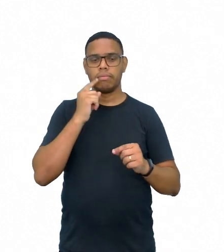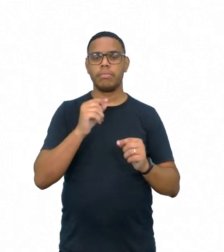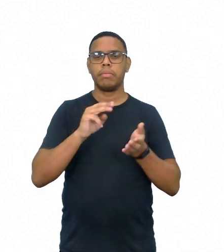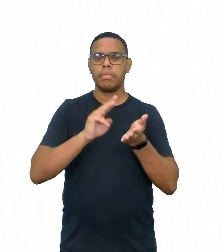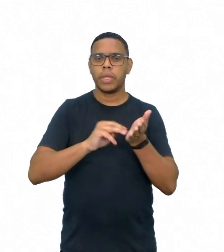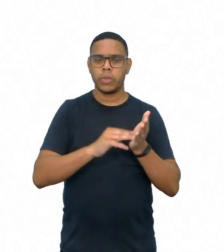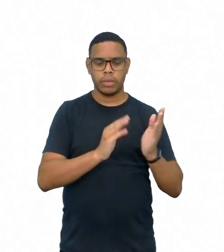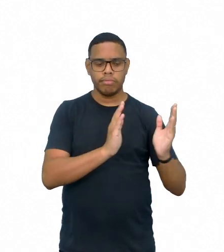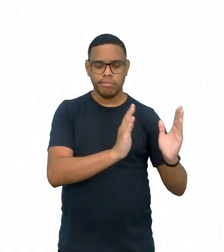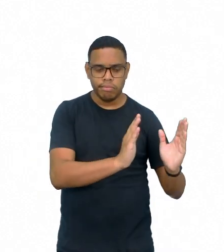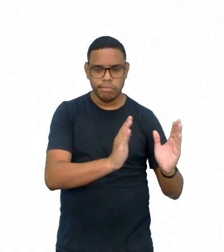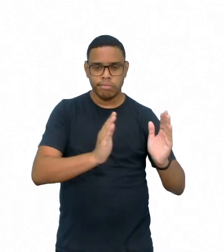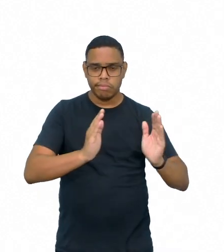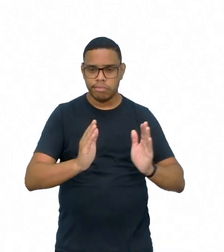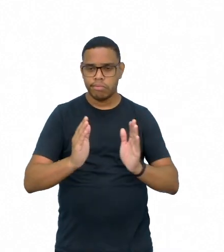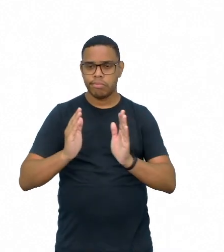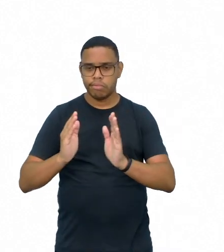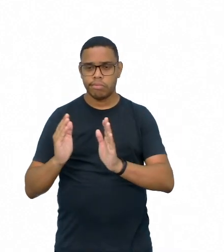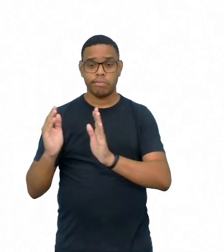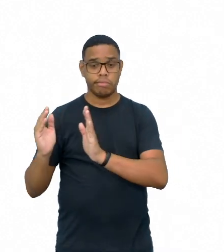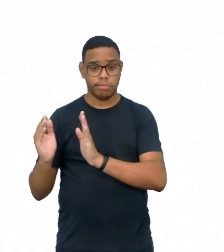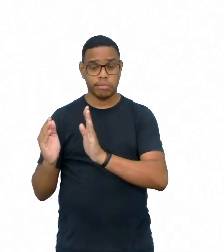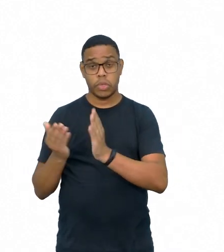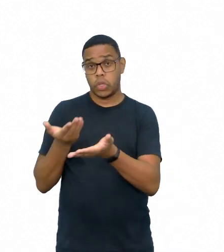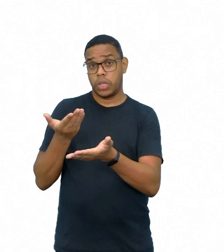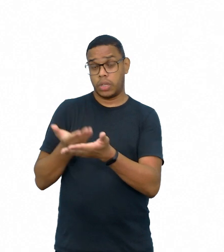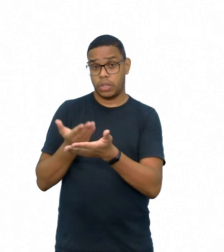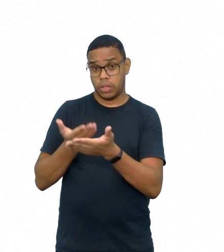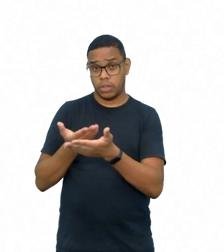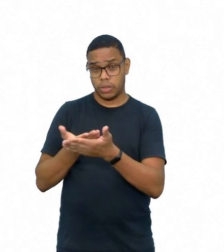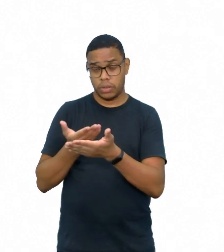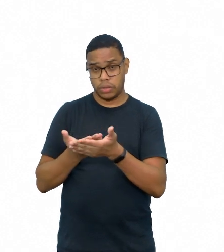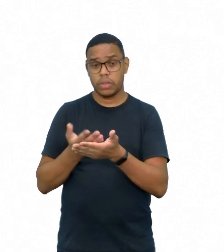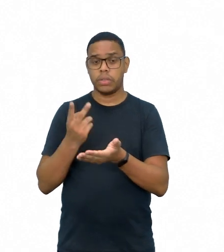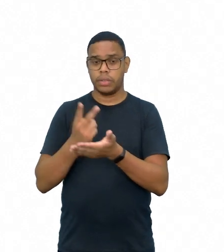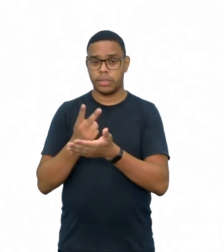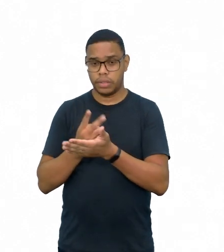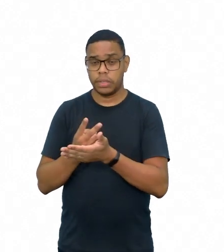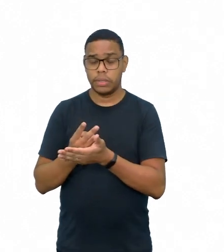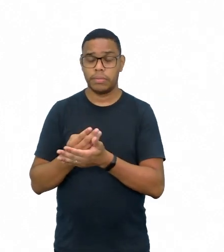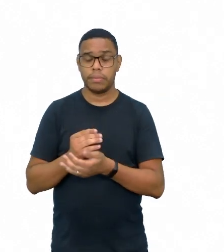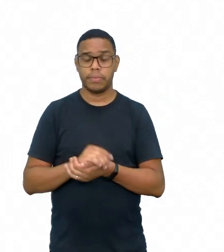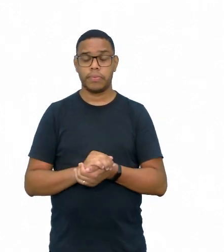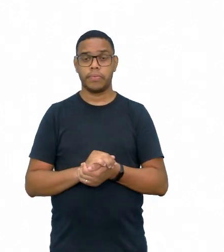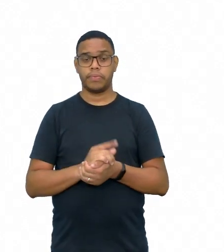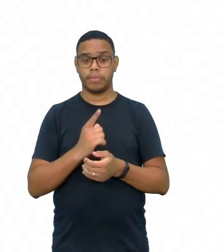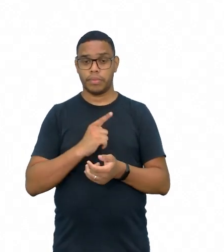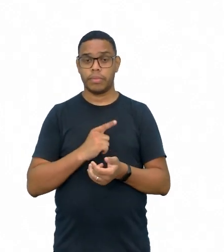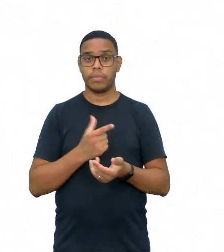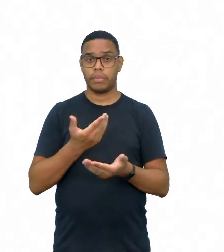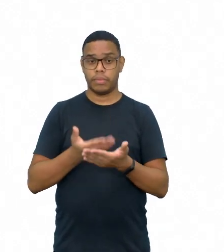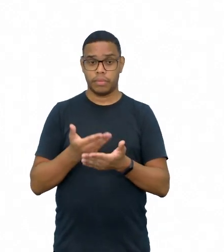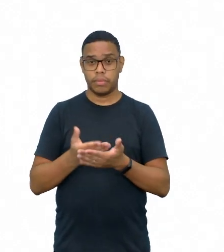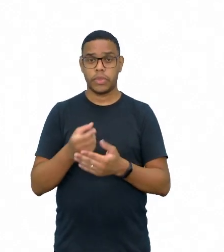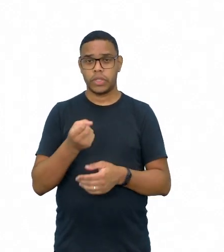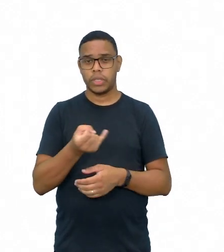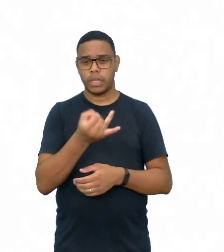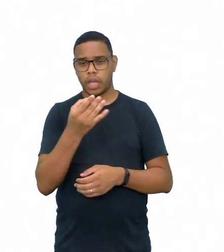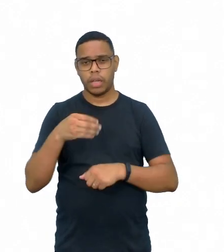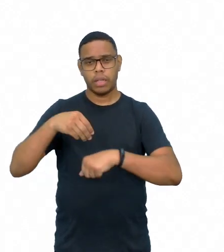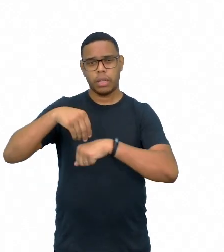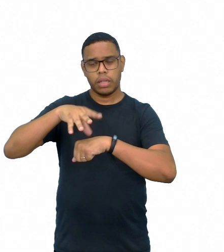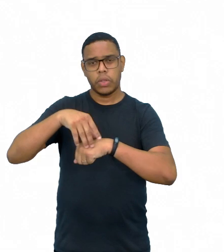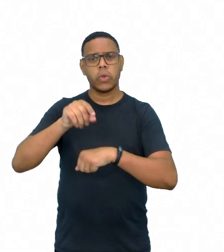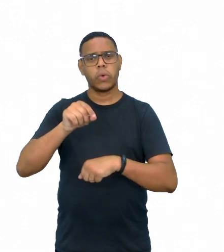dentro das sequências, né? Então, a cada aula, cada dupla de aulas, né, existe algumas dicas